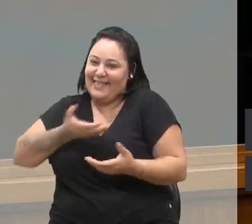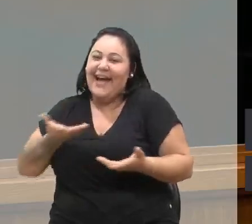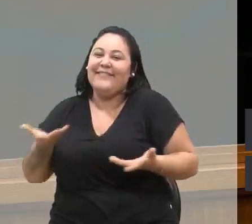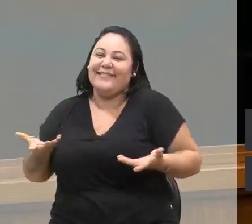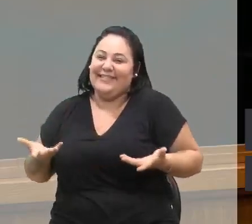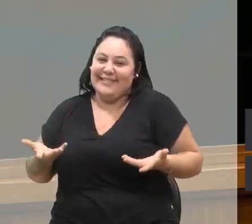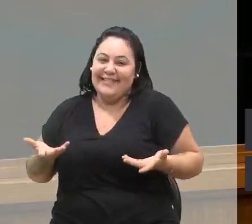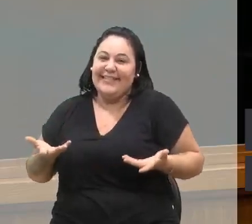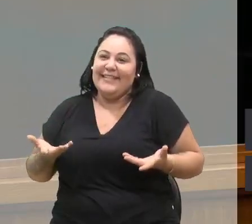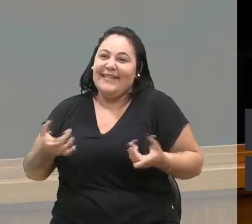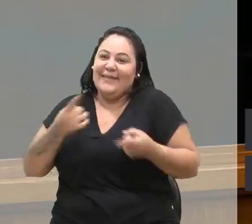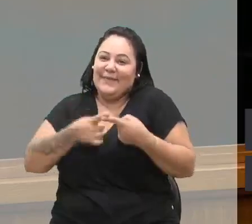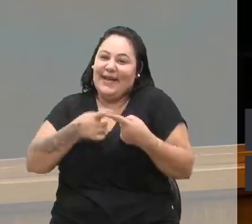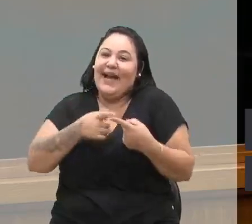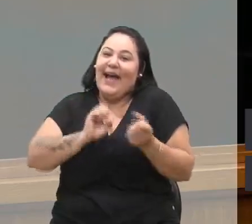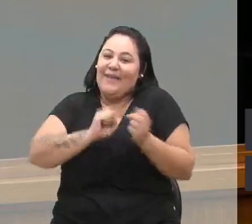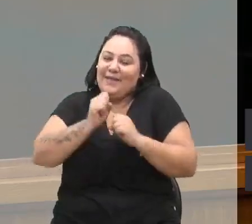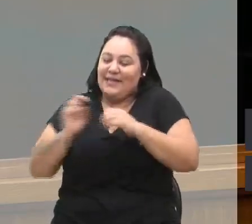para o InSaúde é